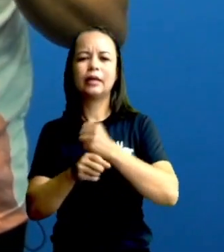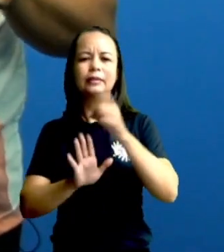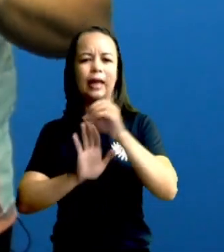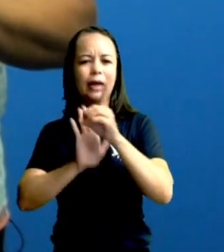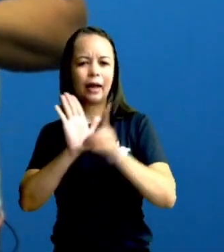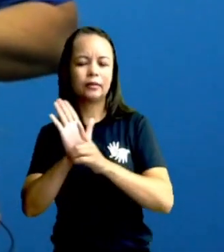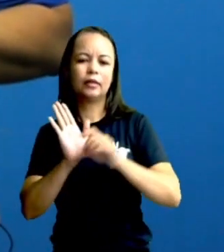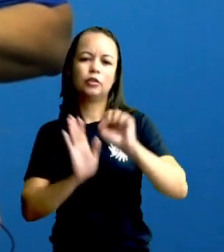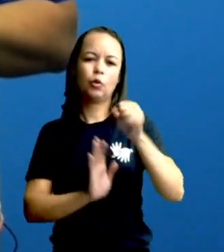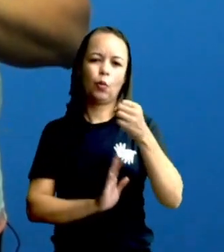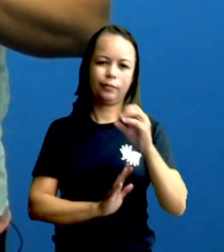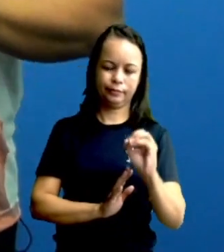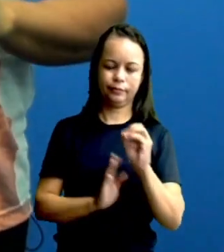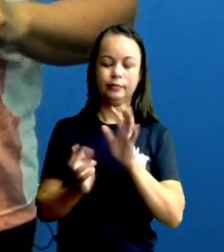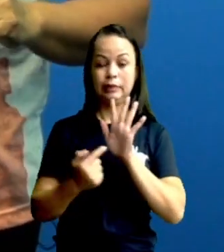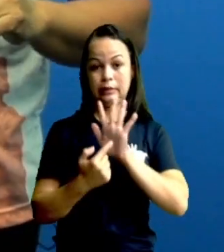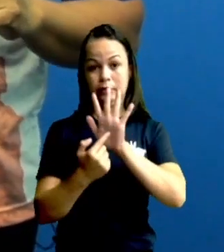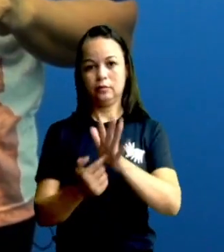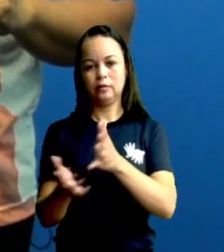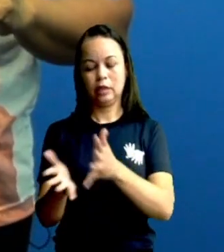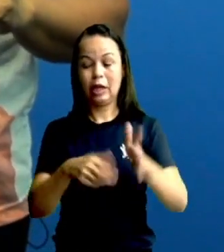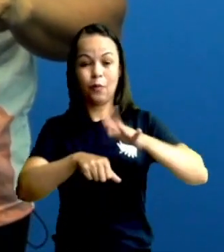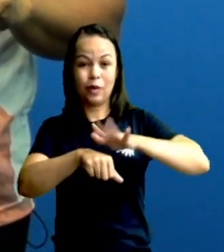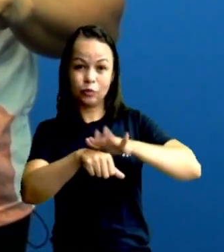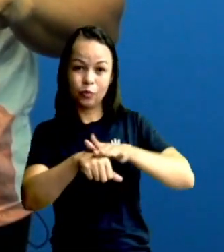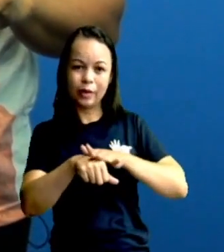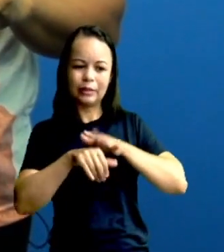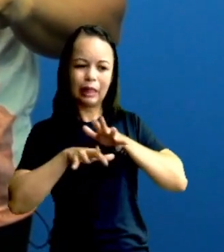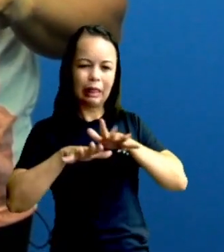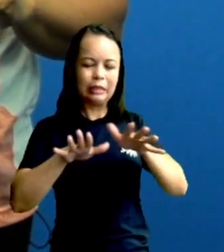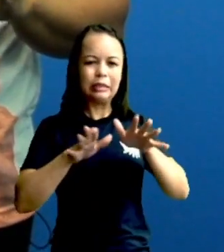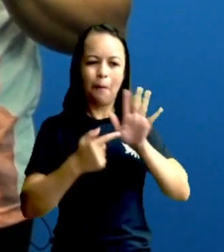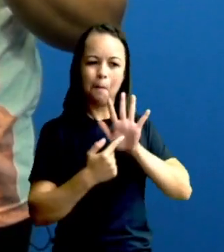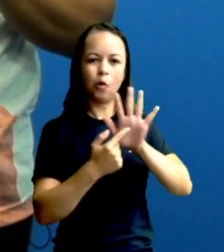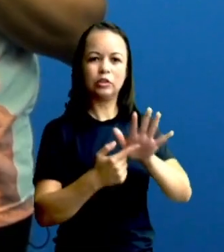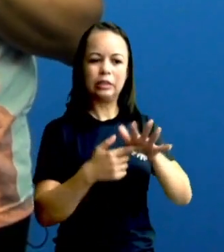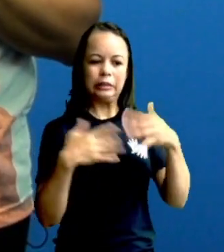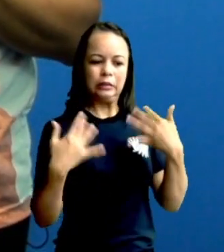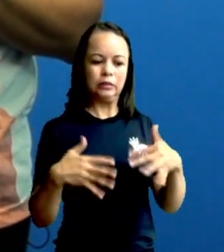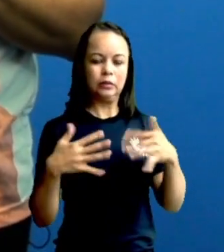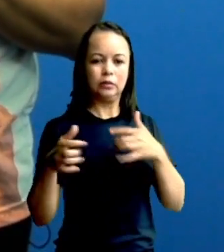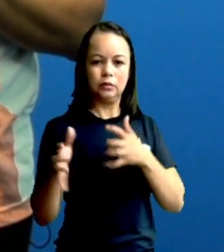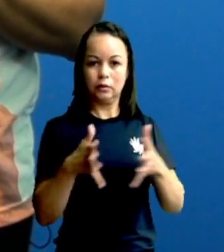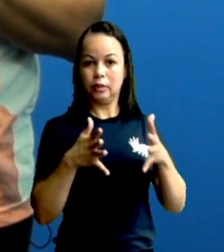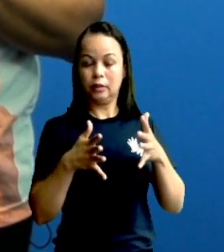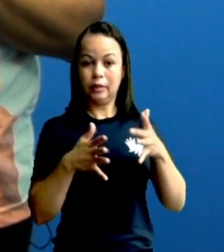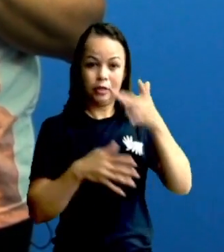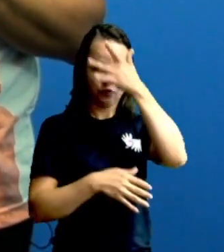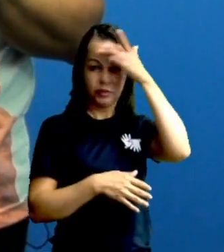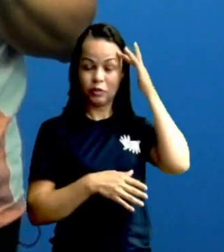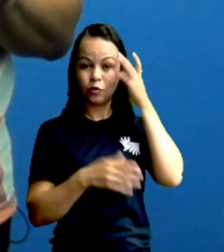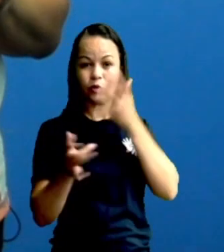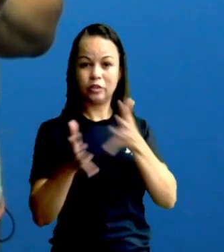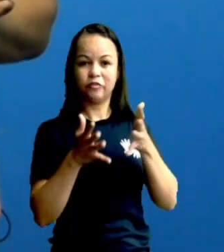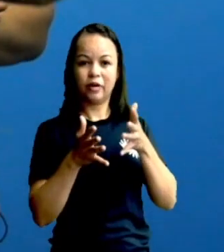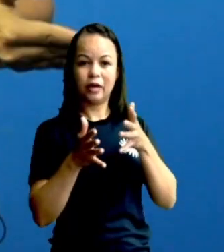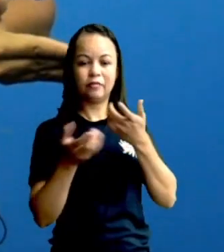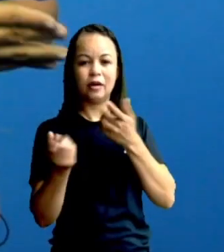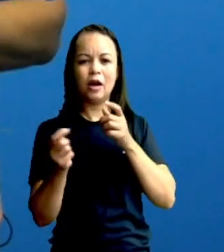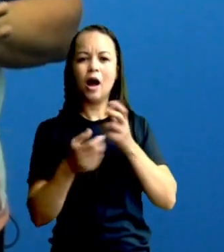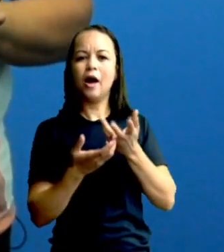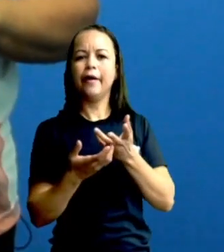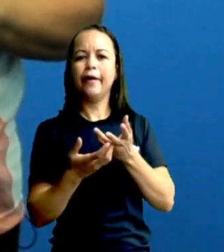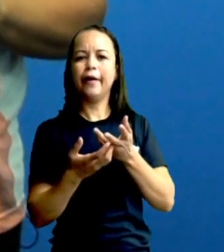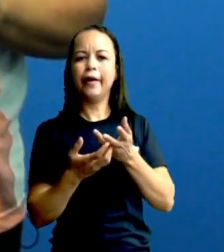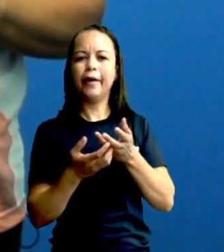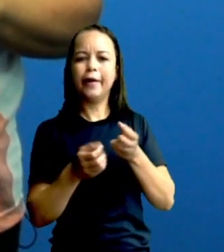que eu aprijo aqui trazer para vocês, é que era uma doença que antigamente era taxada como uma doença que estaria associada aos chamados orientações